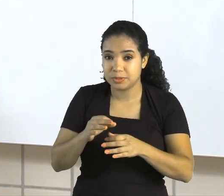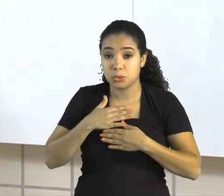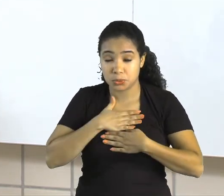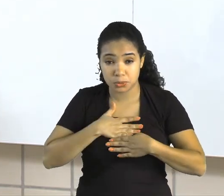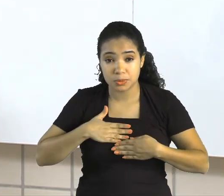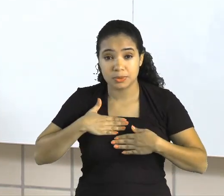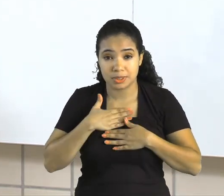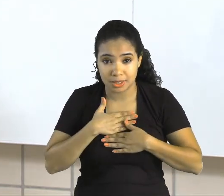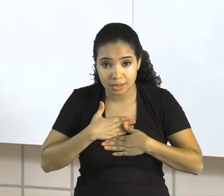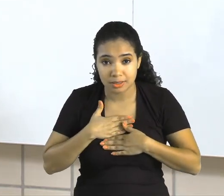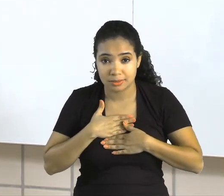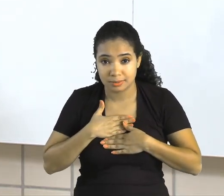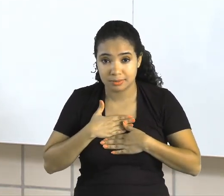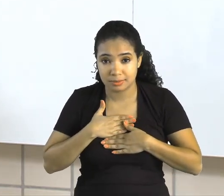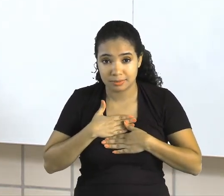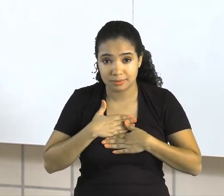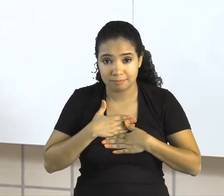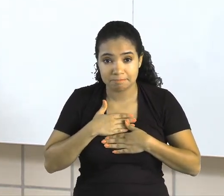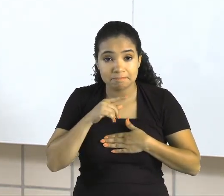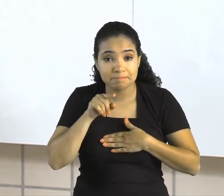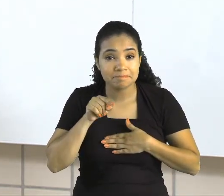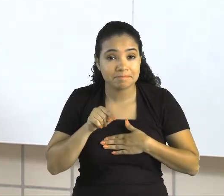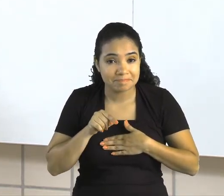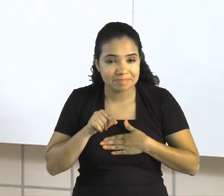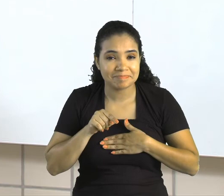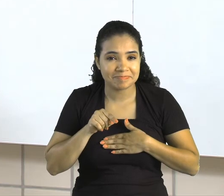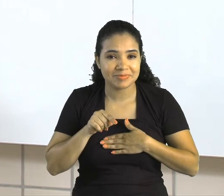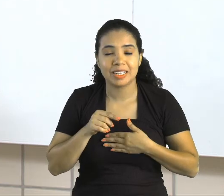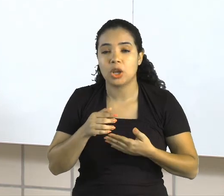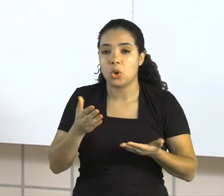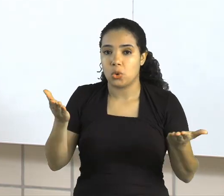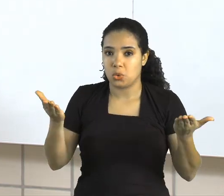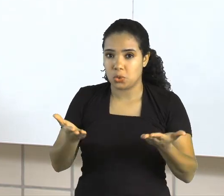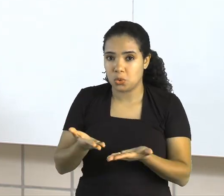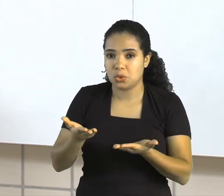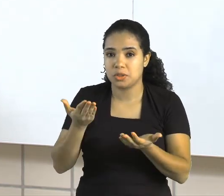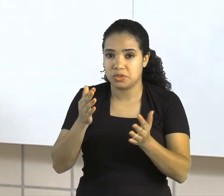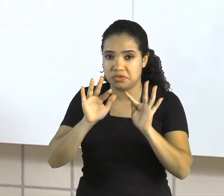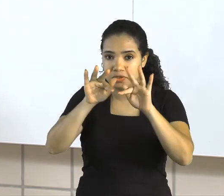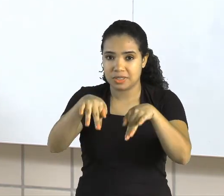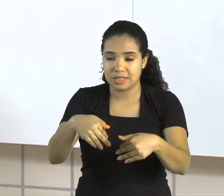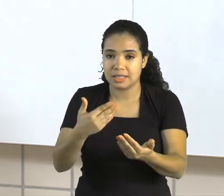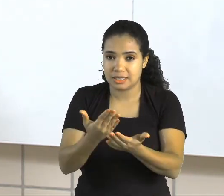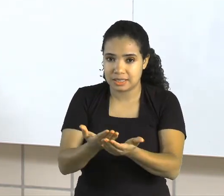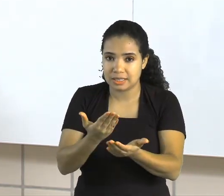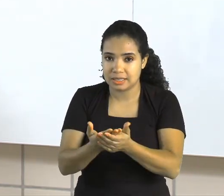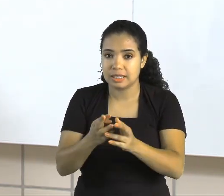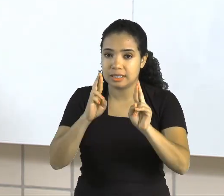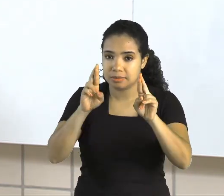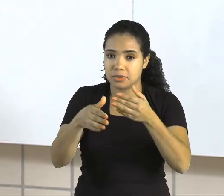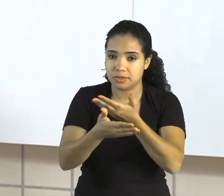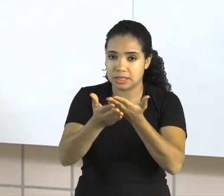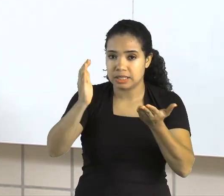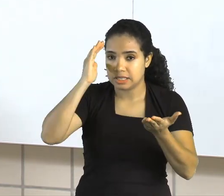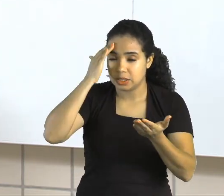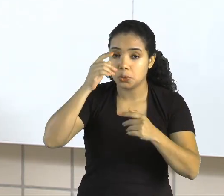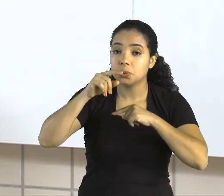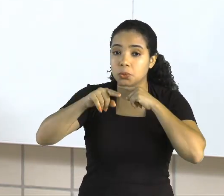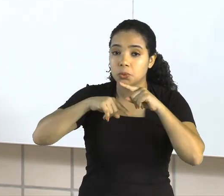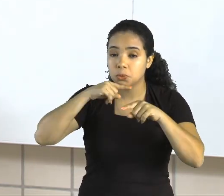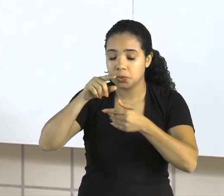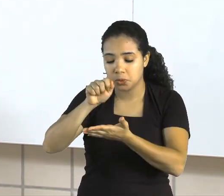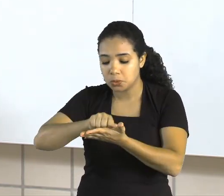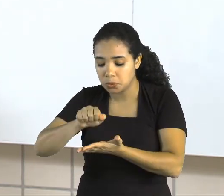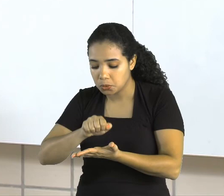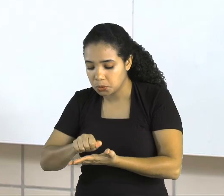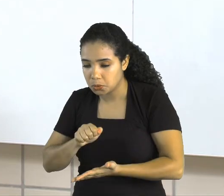Gostaram? Hoje estamos finalizando a nossa aula, tá? Espero que tenham compreendido. Se tiver dúvidas, anote as suas dúvidas,